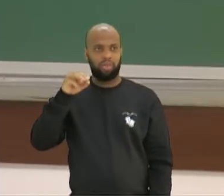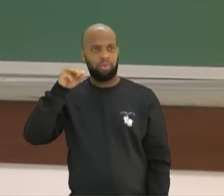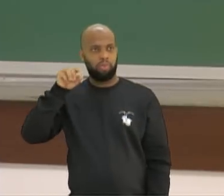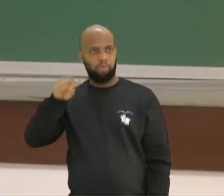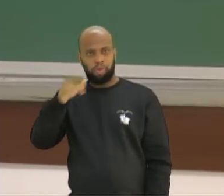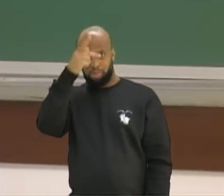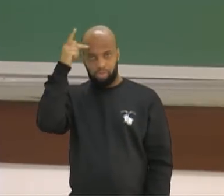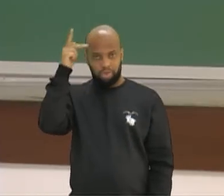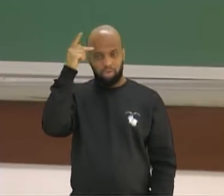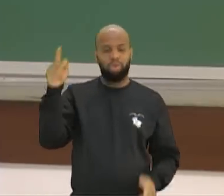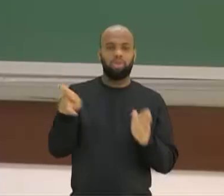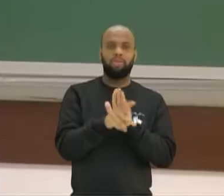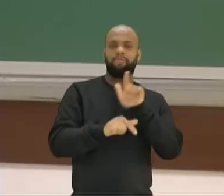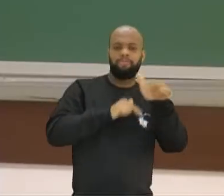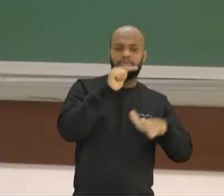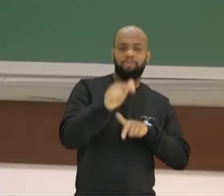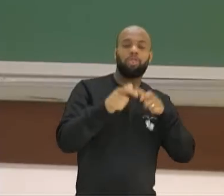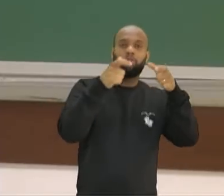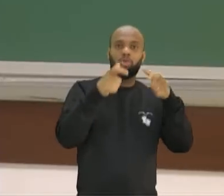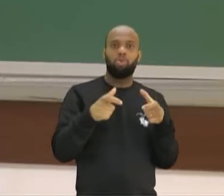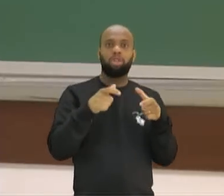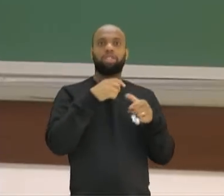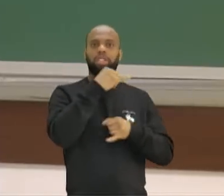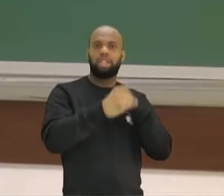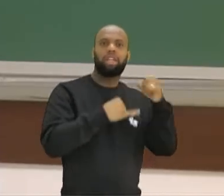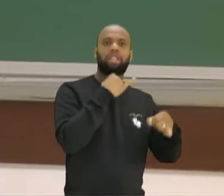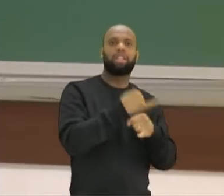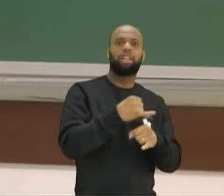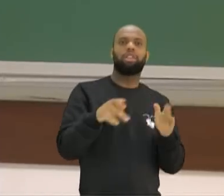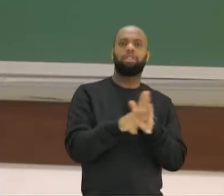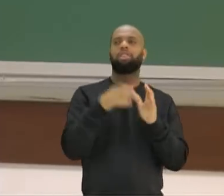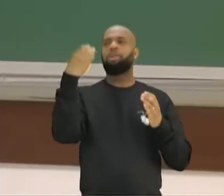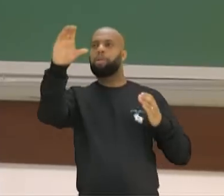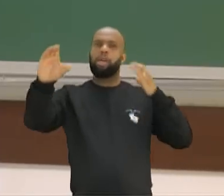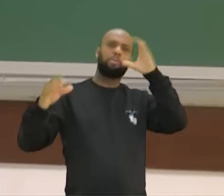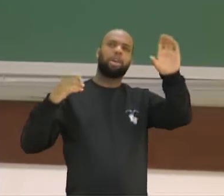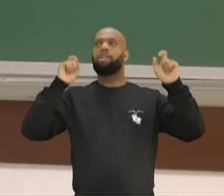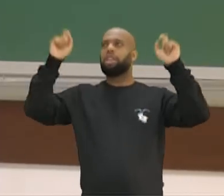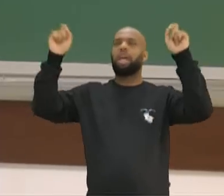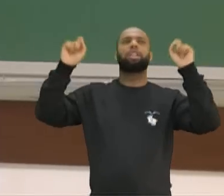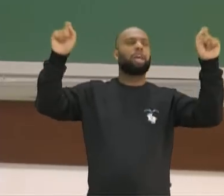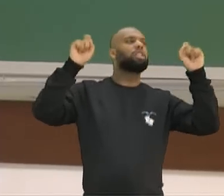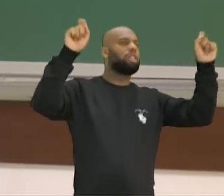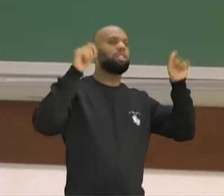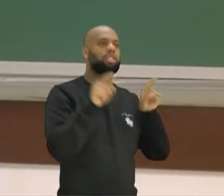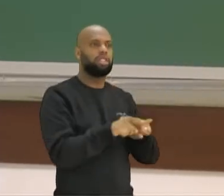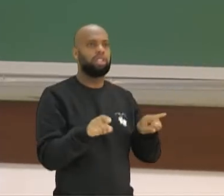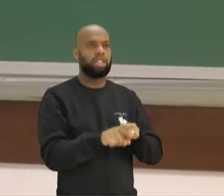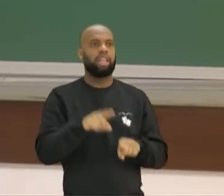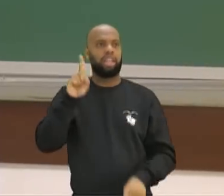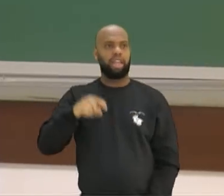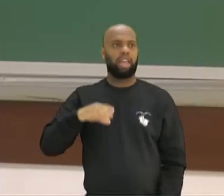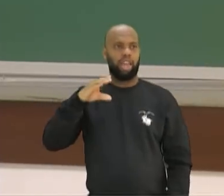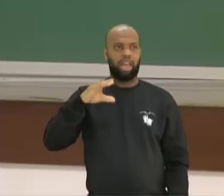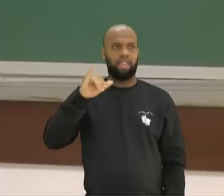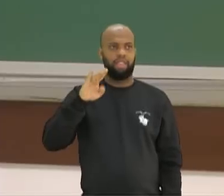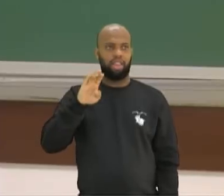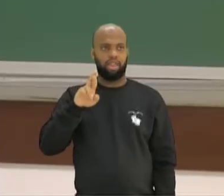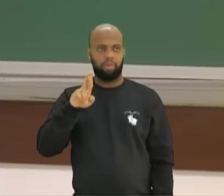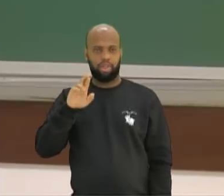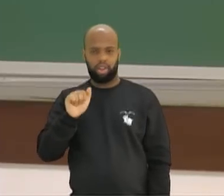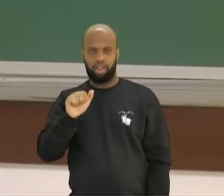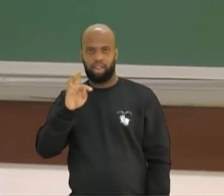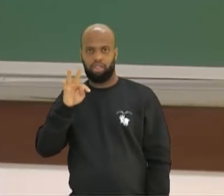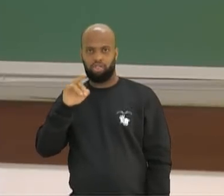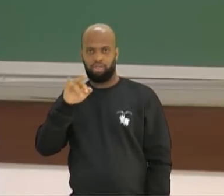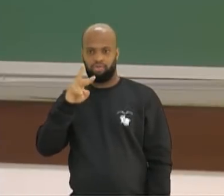Você sabe o que é? É aquela galera que fica na internet fazendo os protestos, né, dando as orientações, assim por diante.